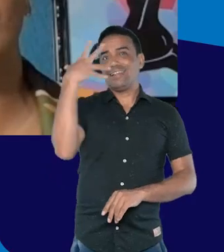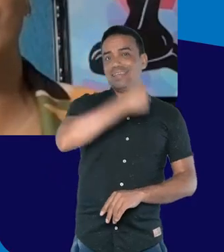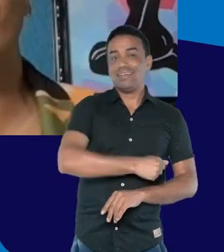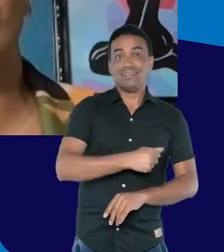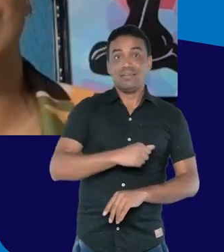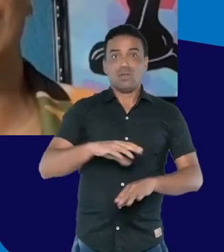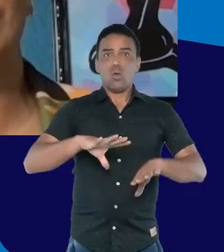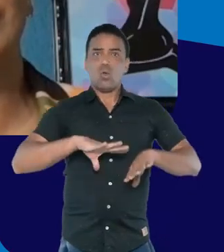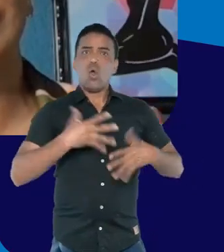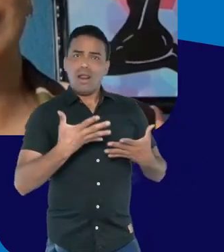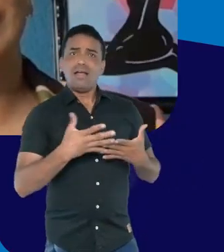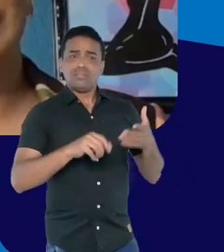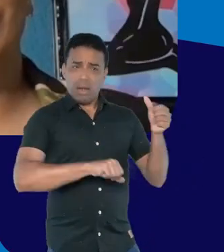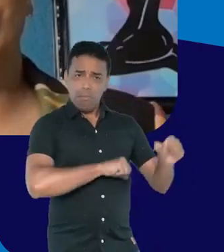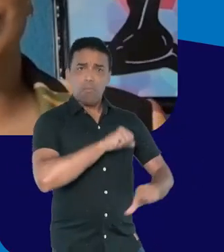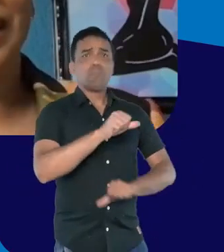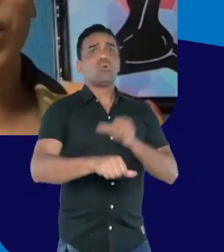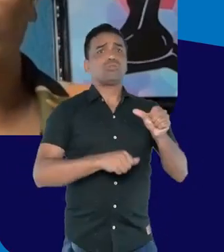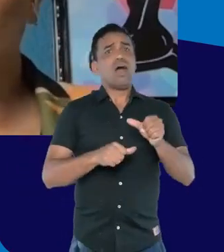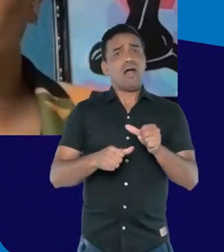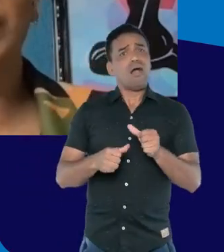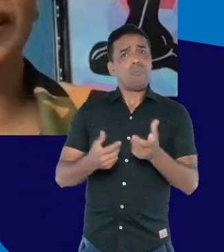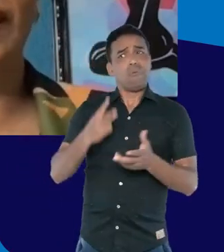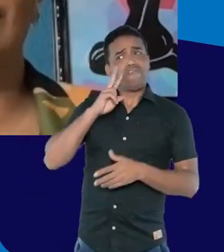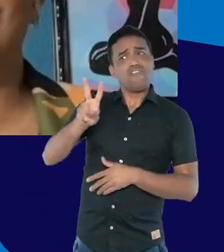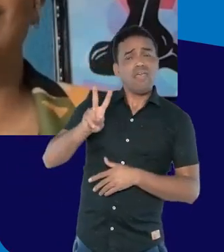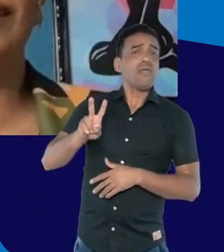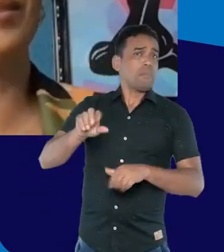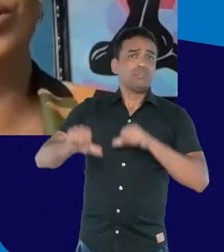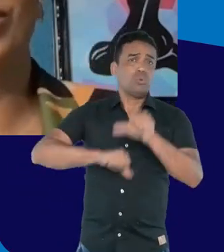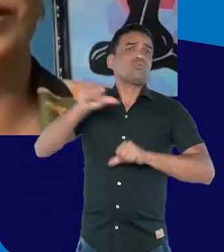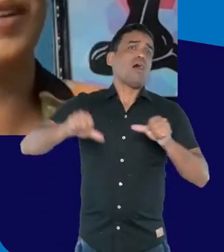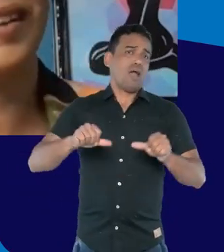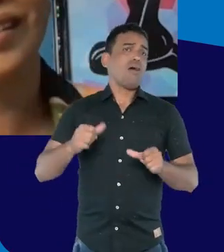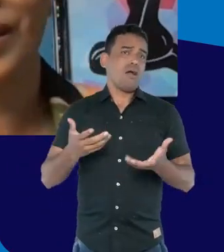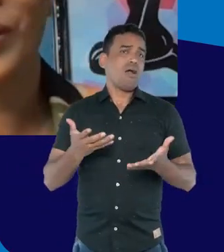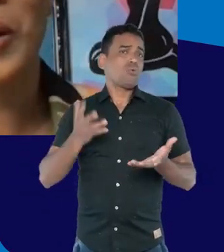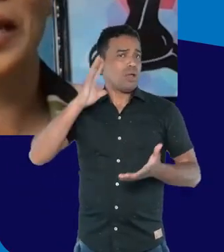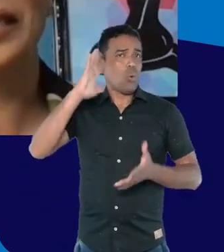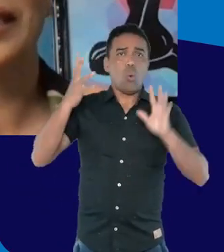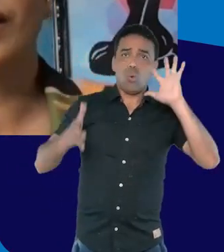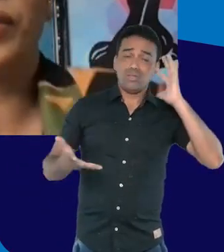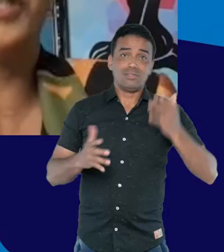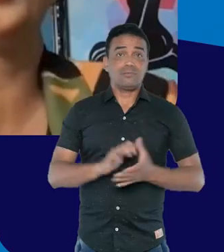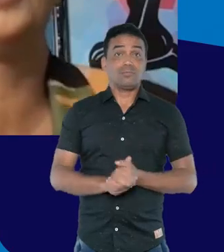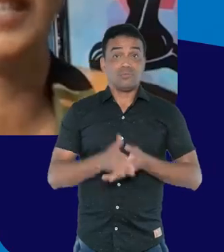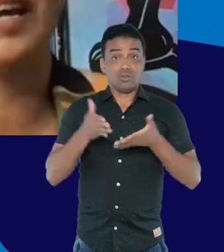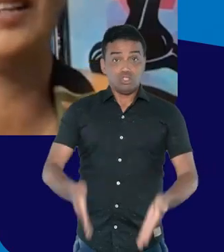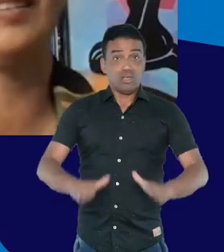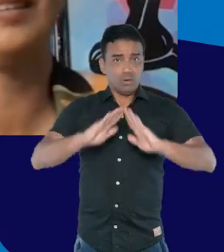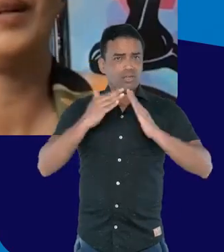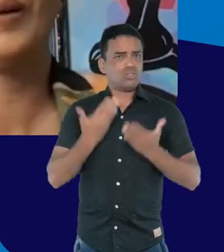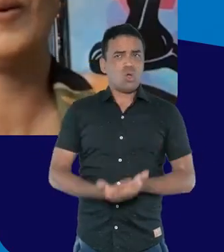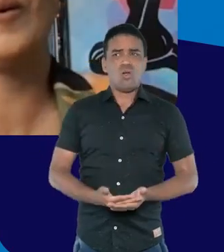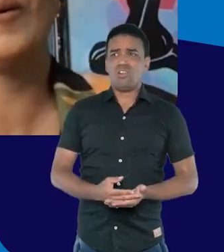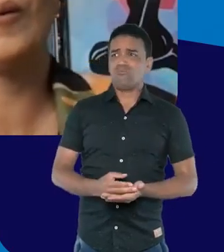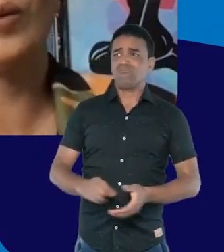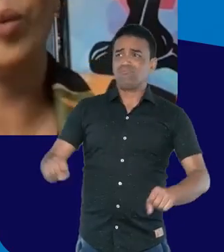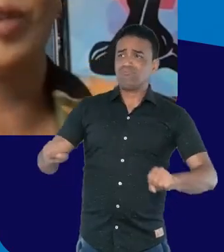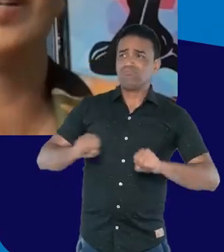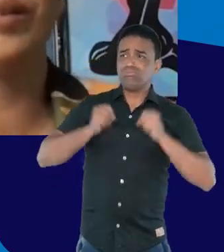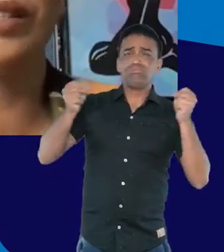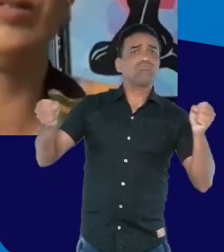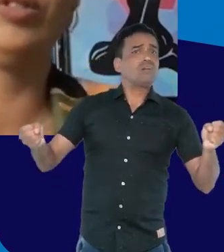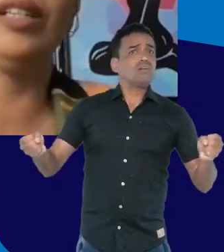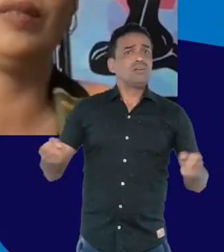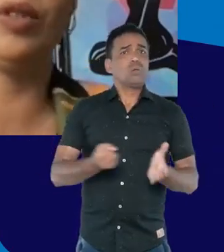para efetivamente mudá-las. Então, desde muito pequena, é isso, eu chego na escola, eu fico indignada com